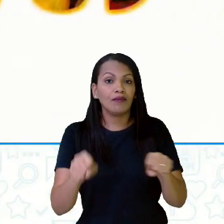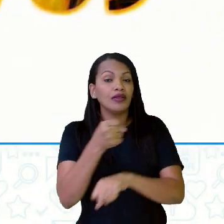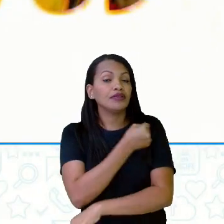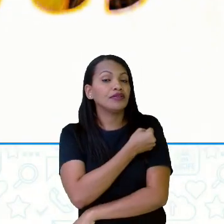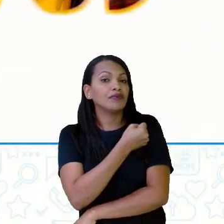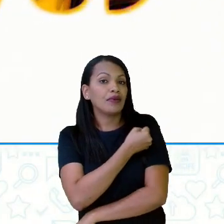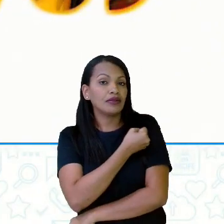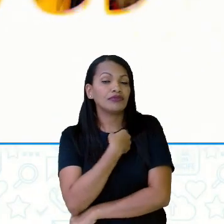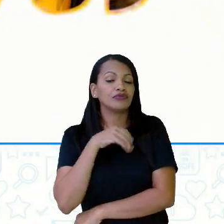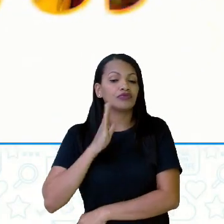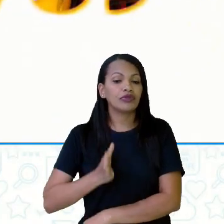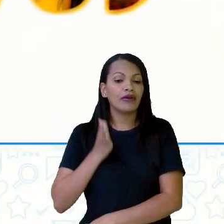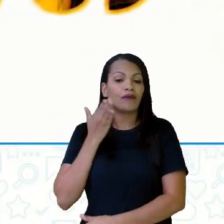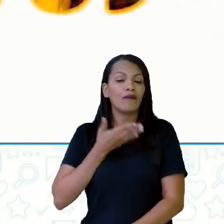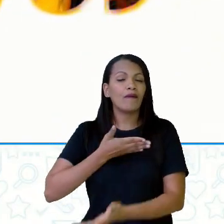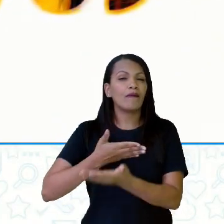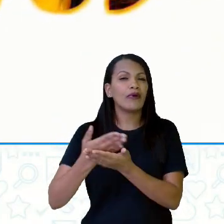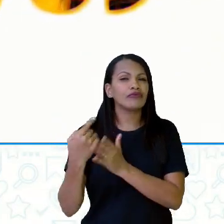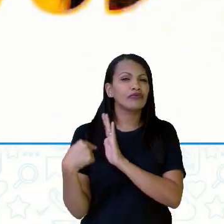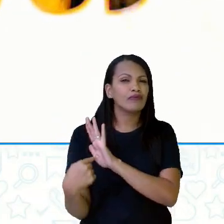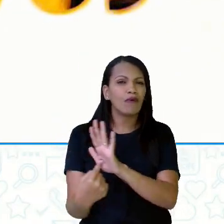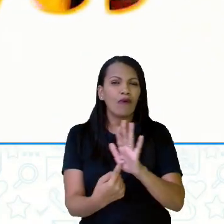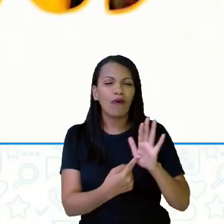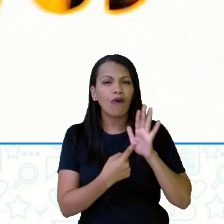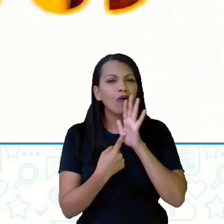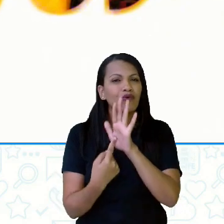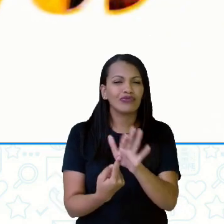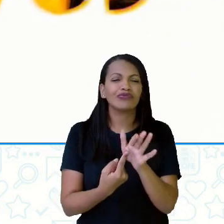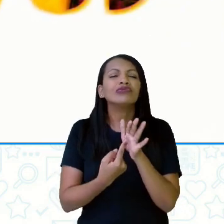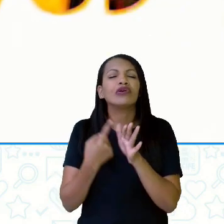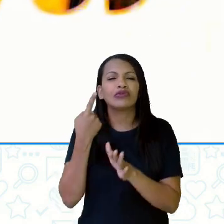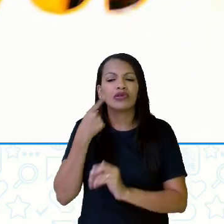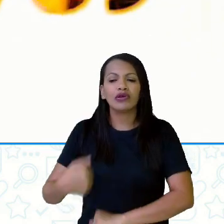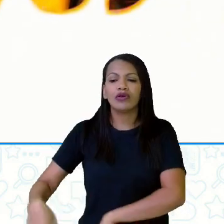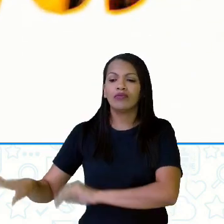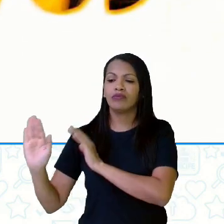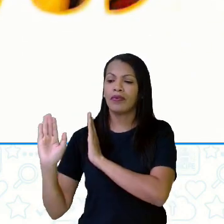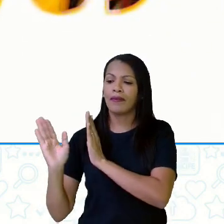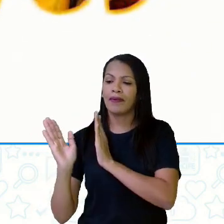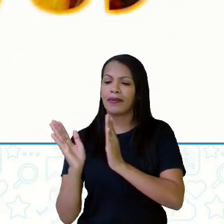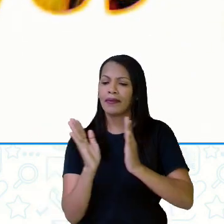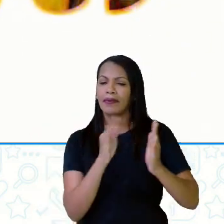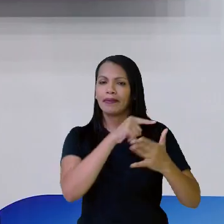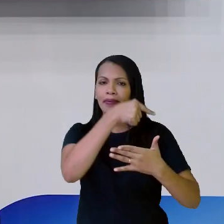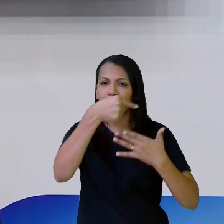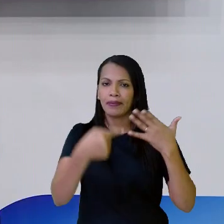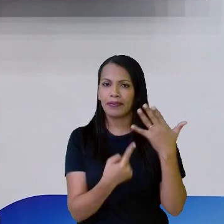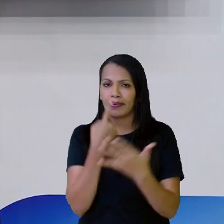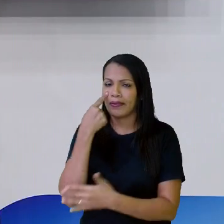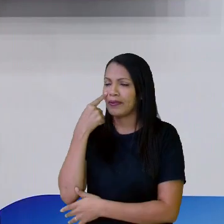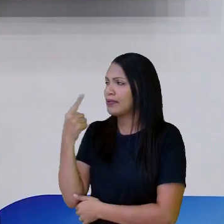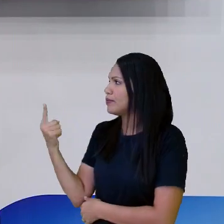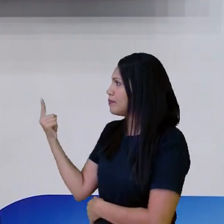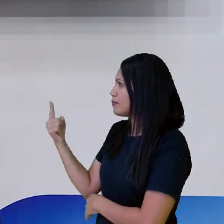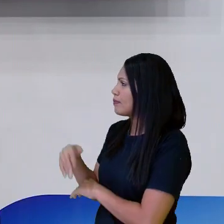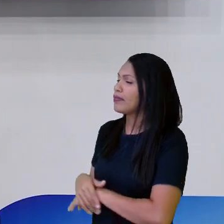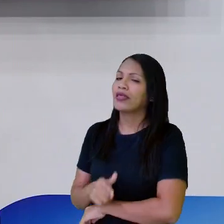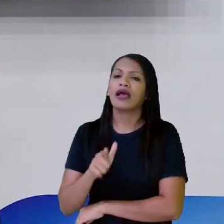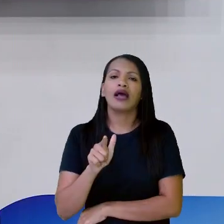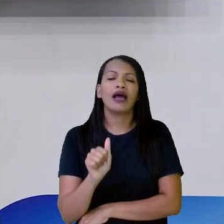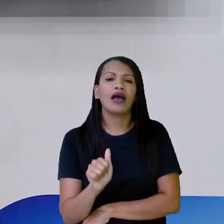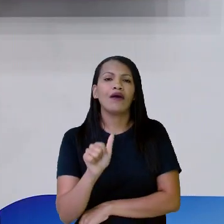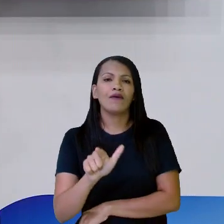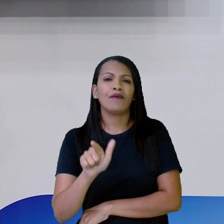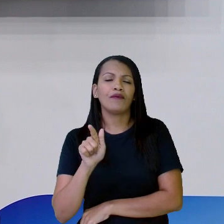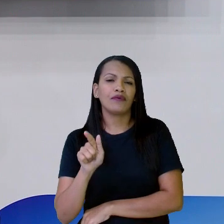começo mostrando os algarismos que fazem parte do nosso sistema de numeração. Algarismos,